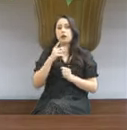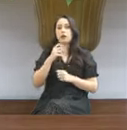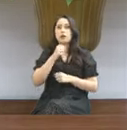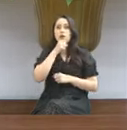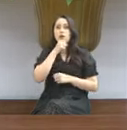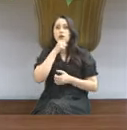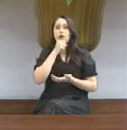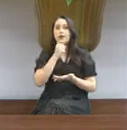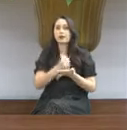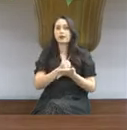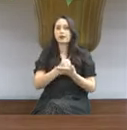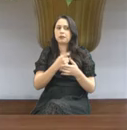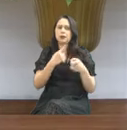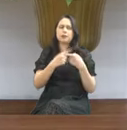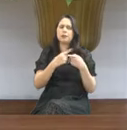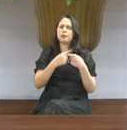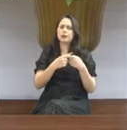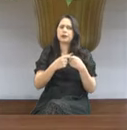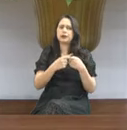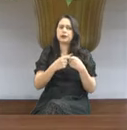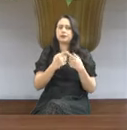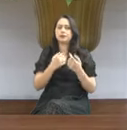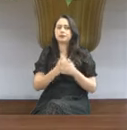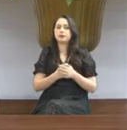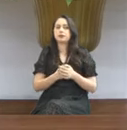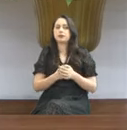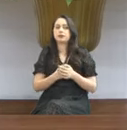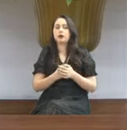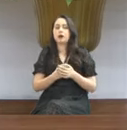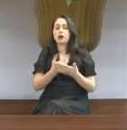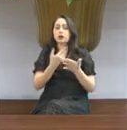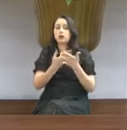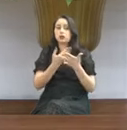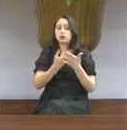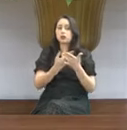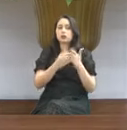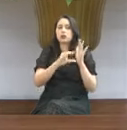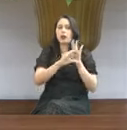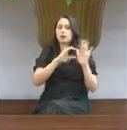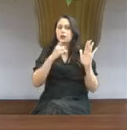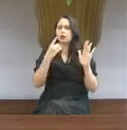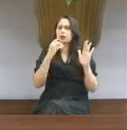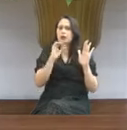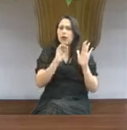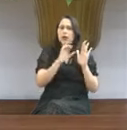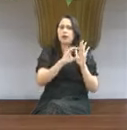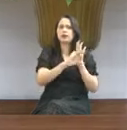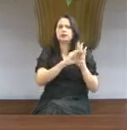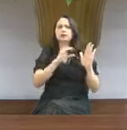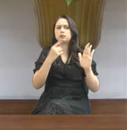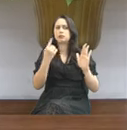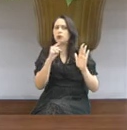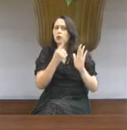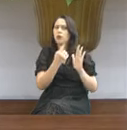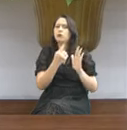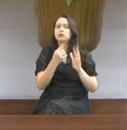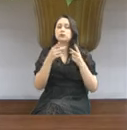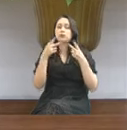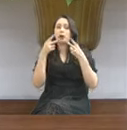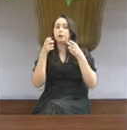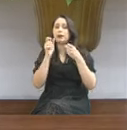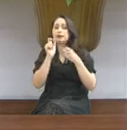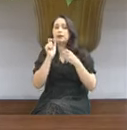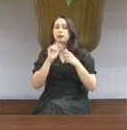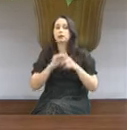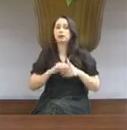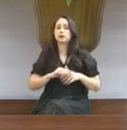Testamento. Porque quando você estuda o versículo 11, o capítulo 10, o capítulo 11, você vai